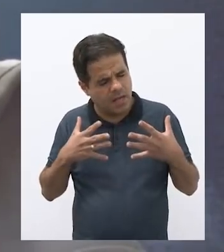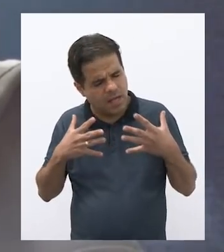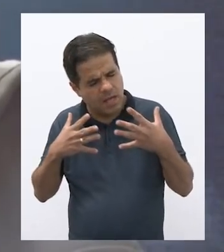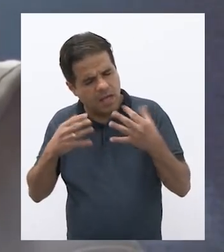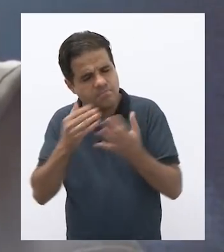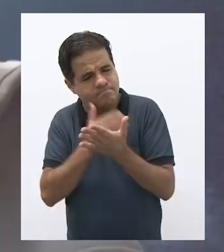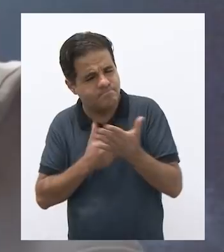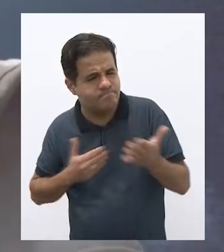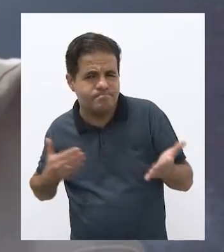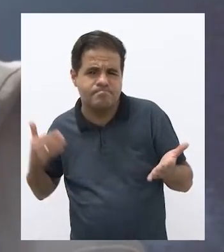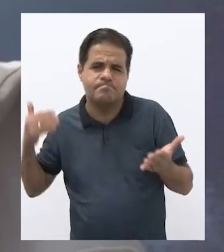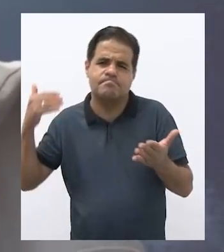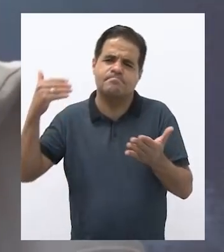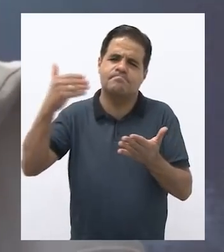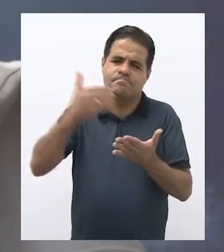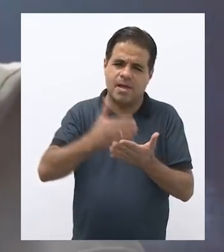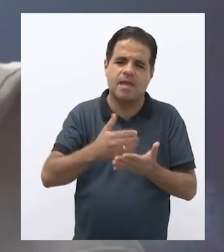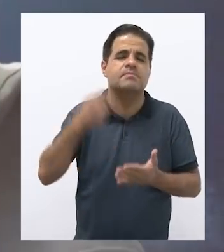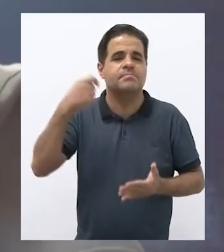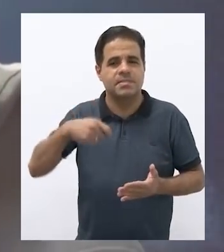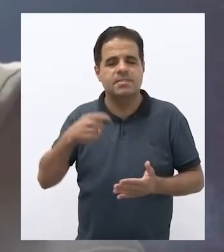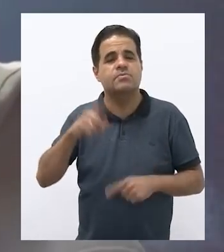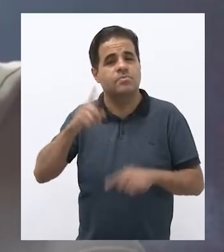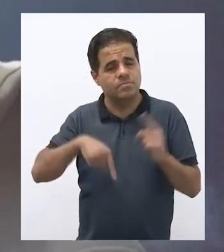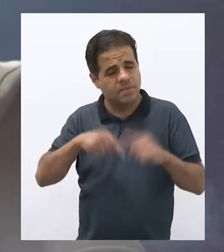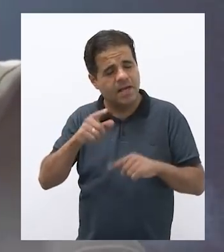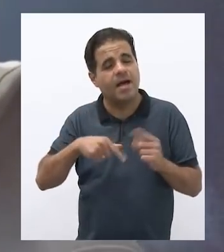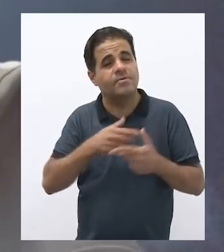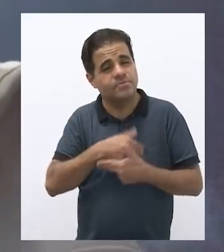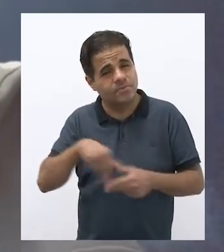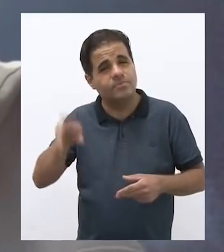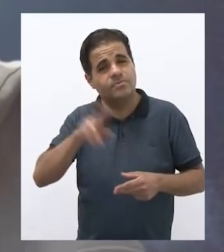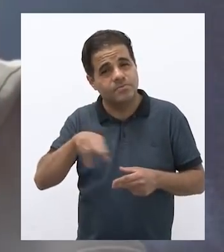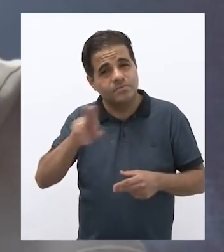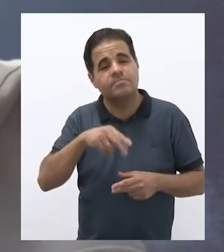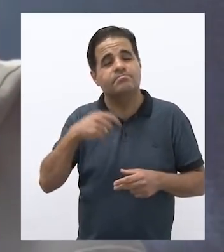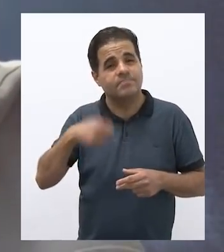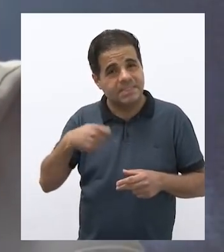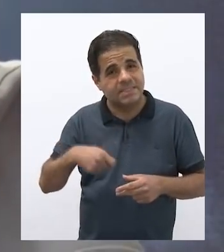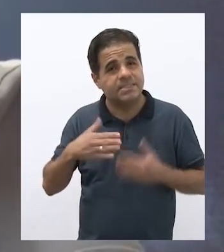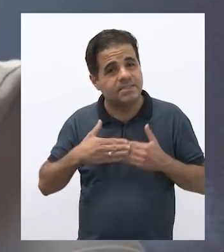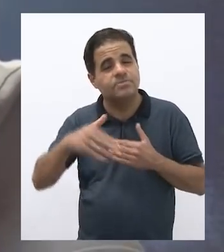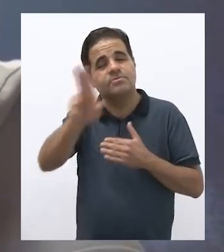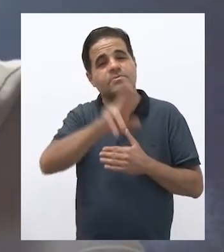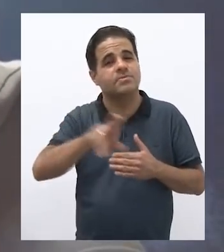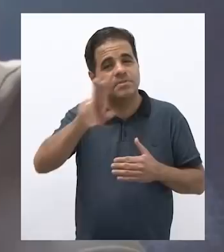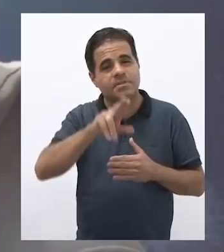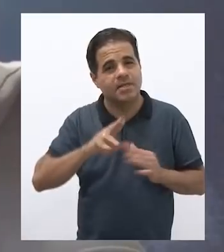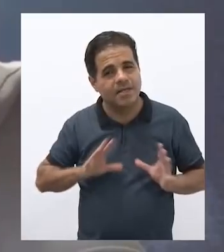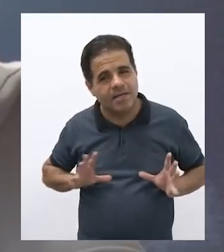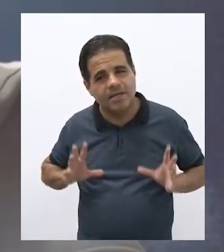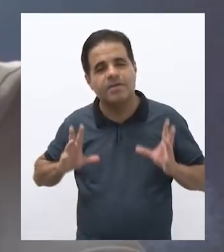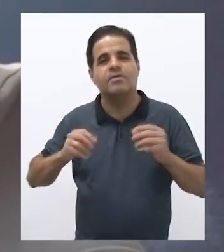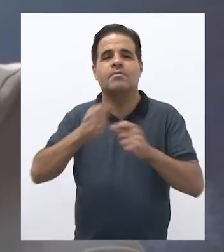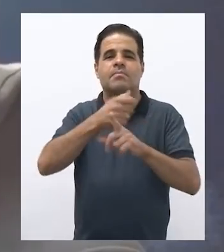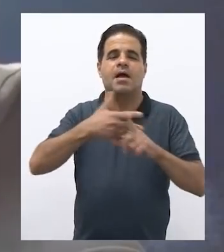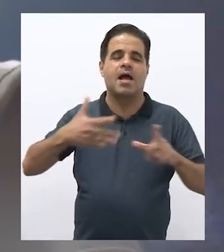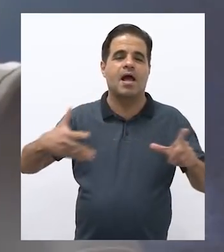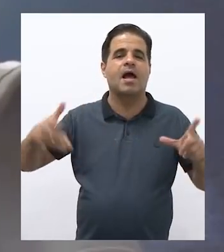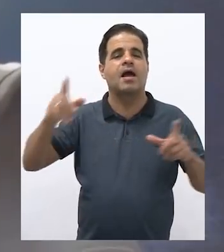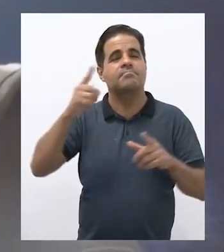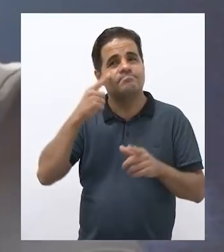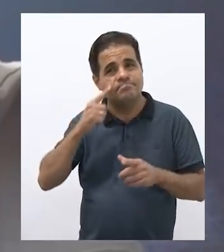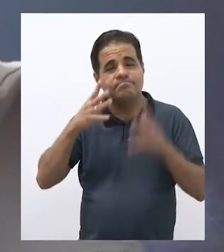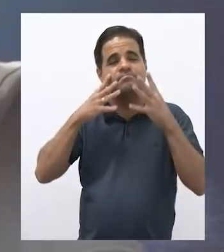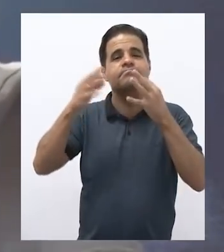mais acirrada, a gente precisa usar os recursos que todas as outras plataformas que disputam essa